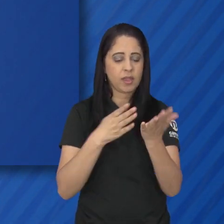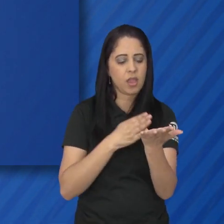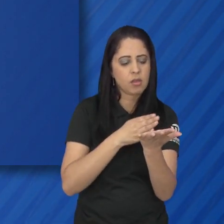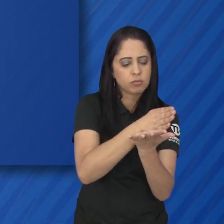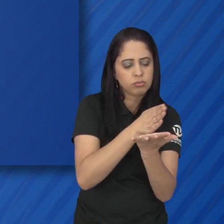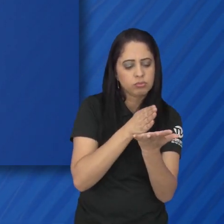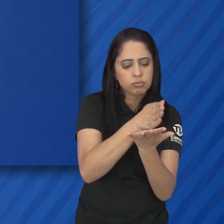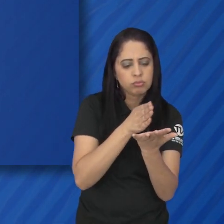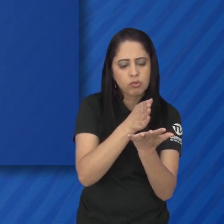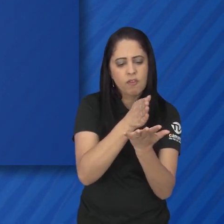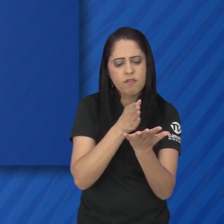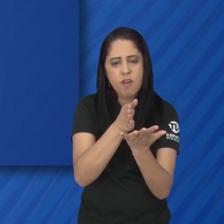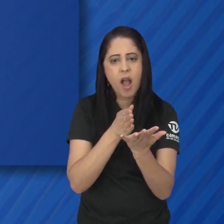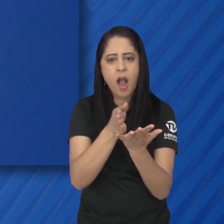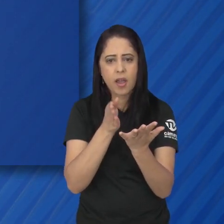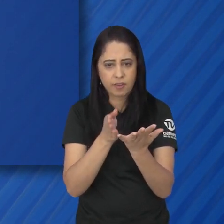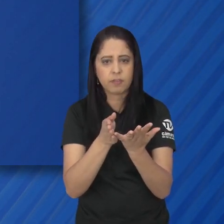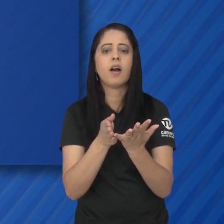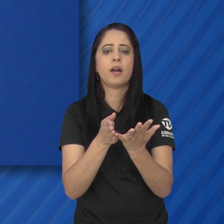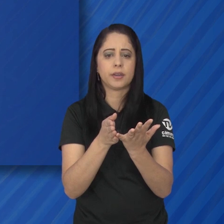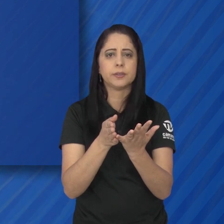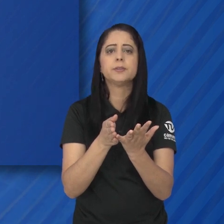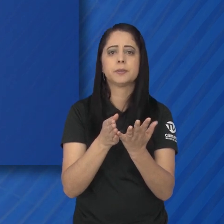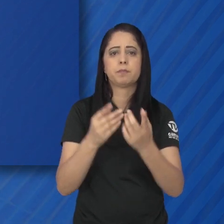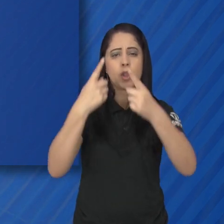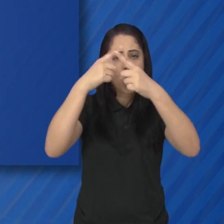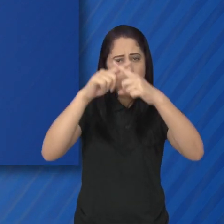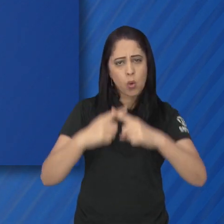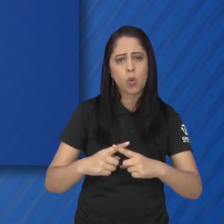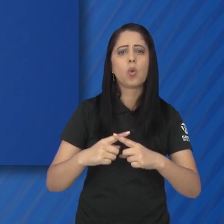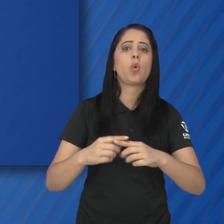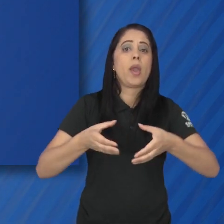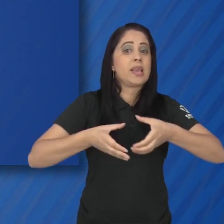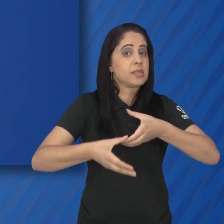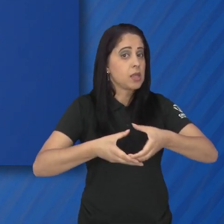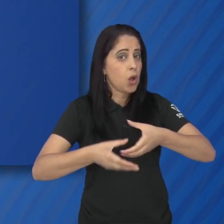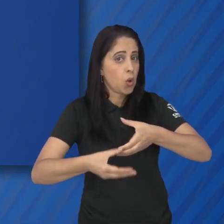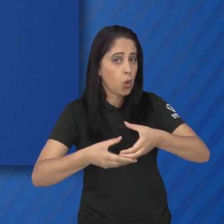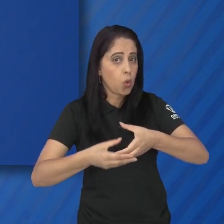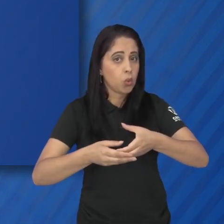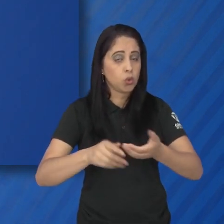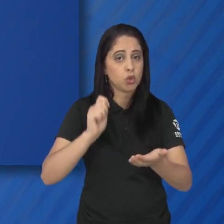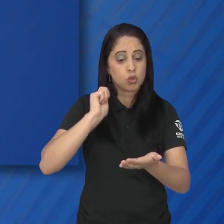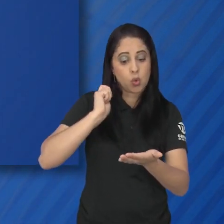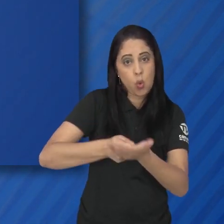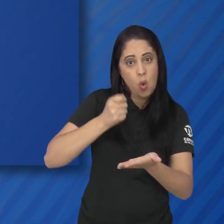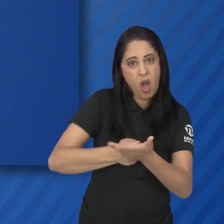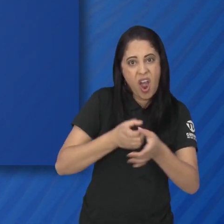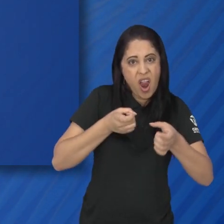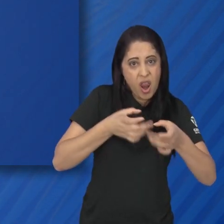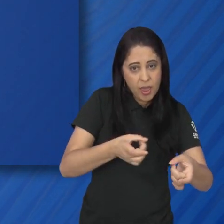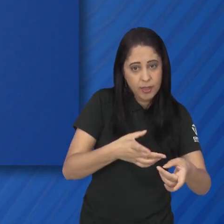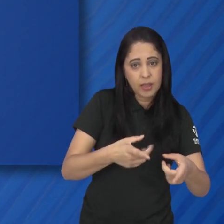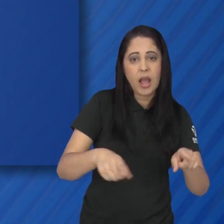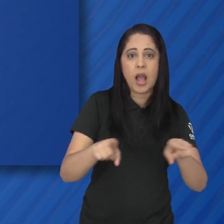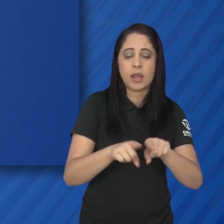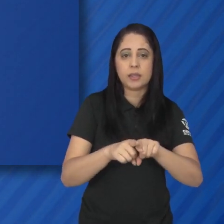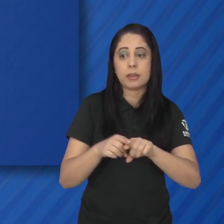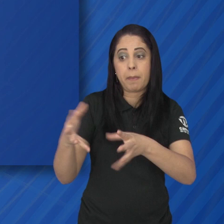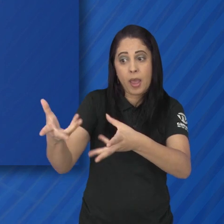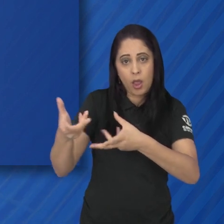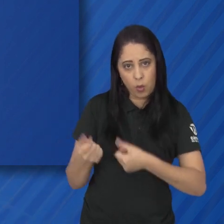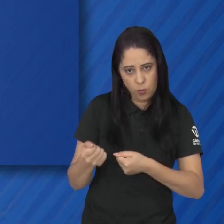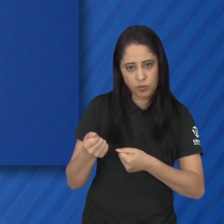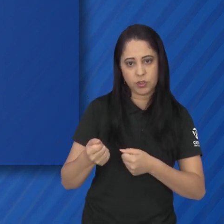de licitação os meios concorrência, concurso, leilão e pregão, extinguindo as modalidades tomada de preços, convite e